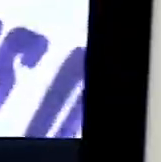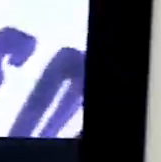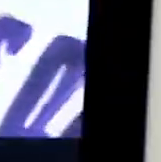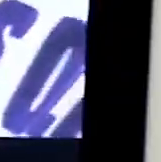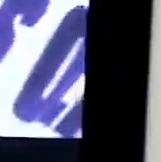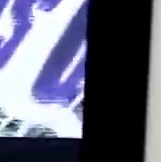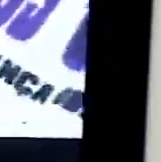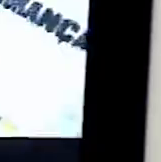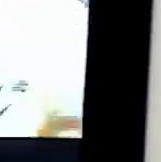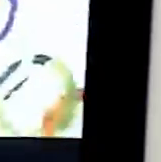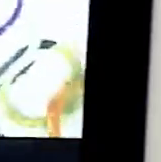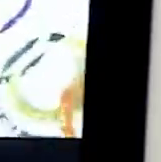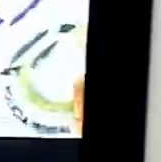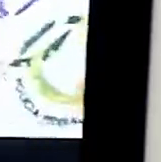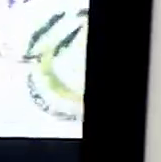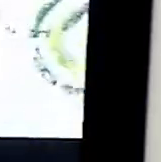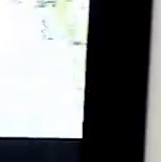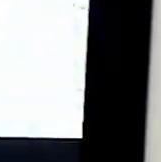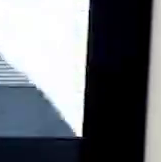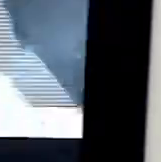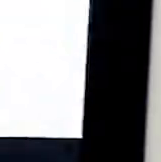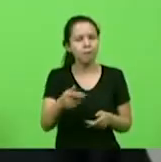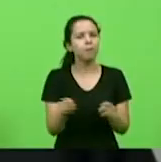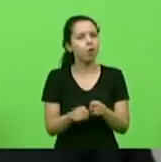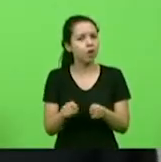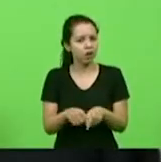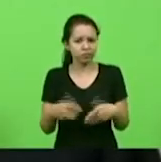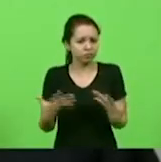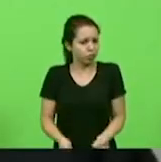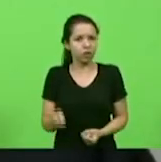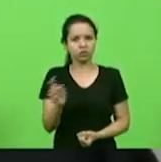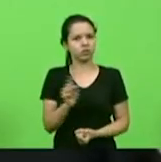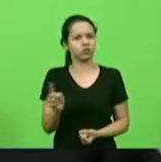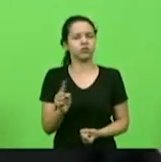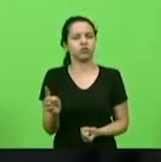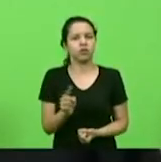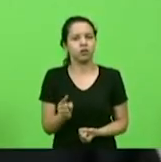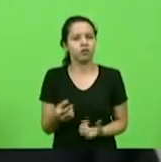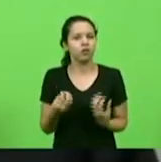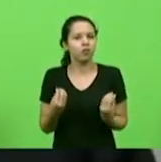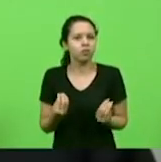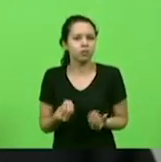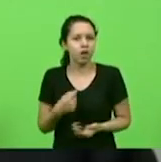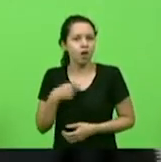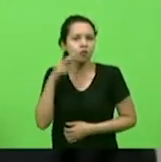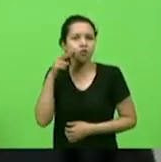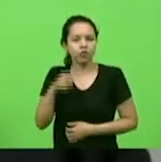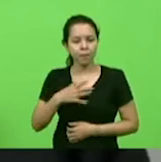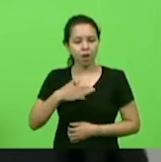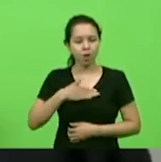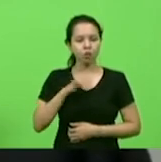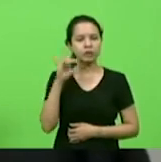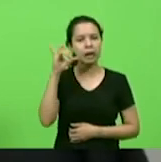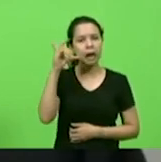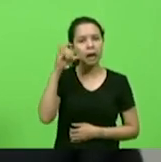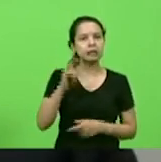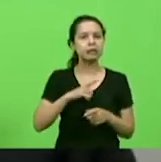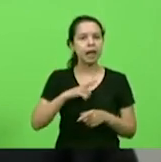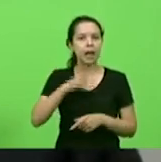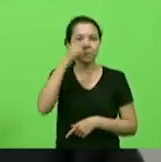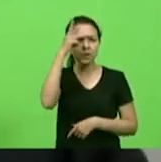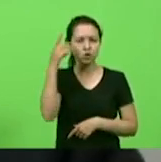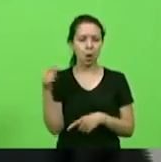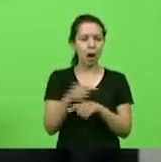Para com isso. Vamos, ajuda nós. Não, de verdade, desculpa. O parlamentar teme pela vida de quem se considera imunizado e,